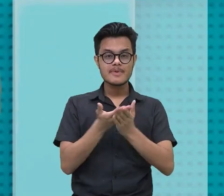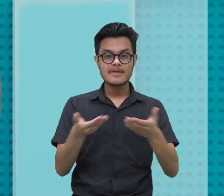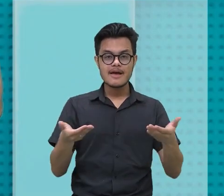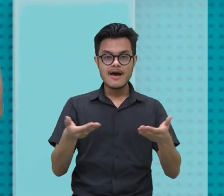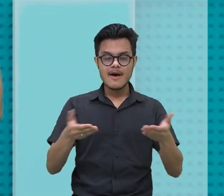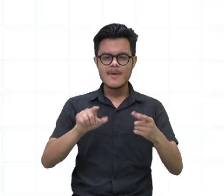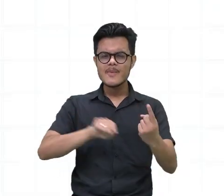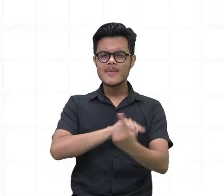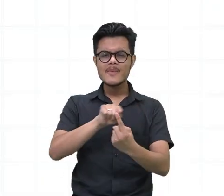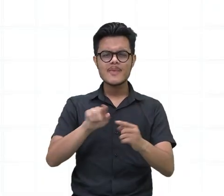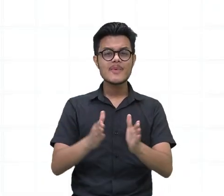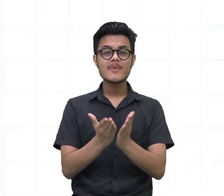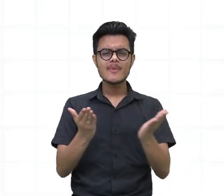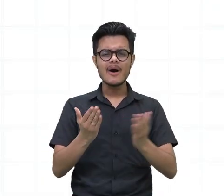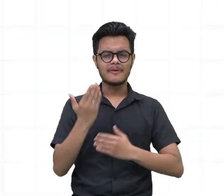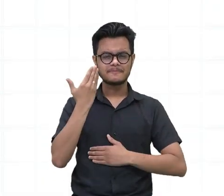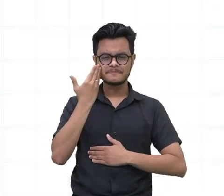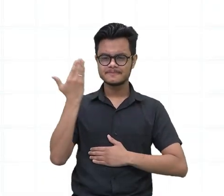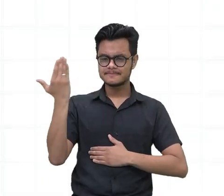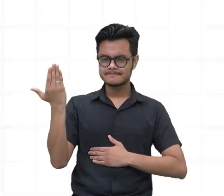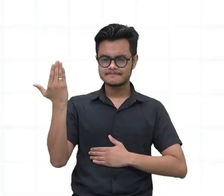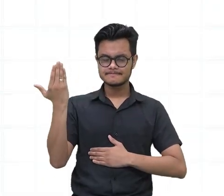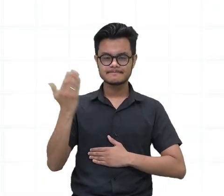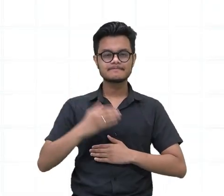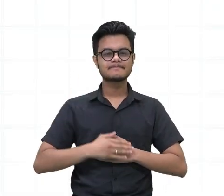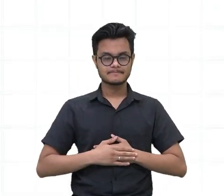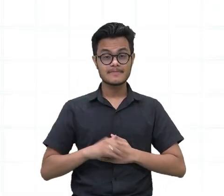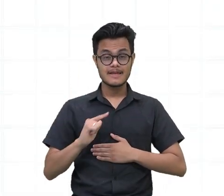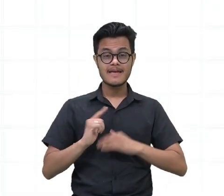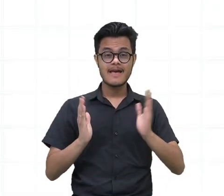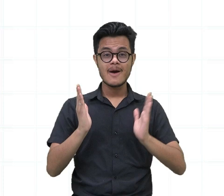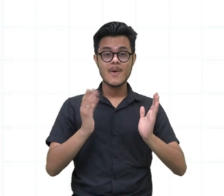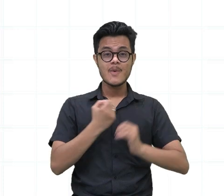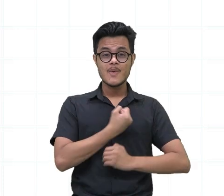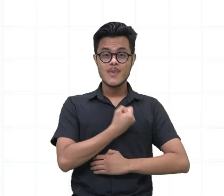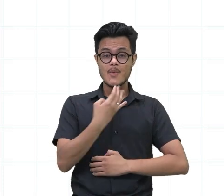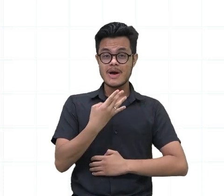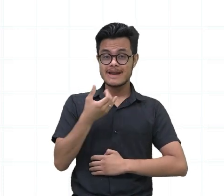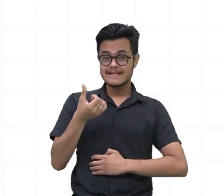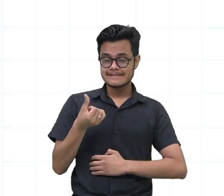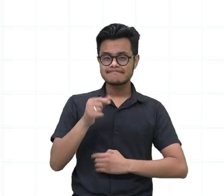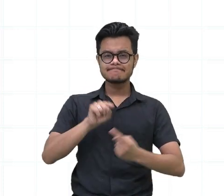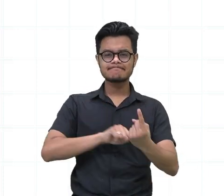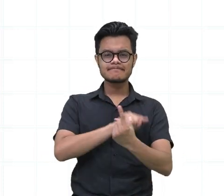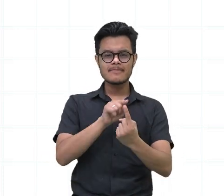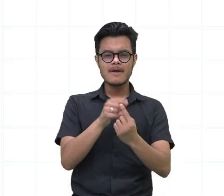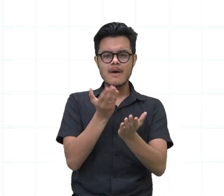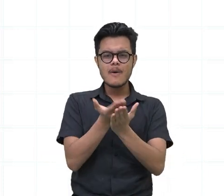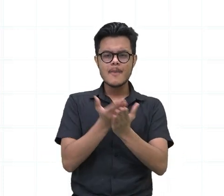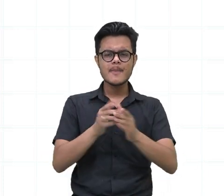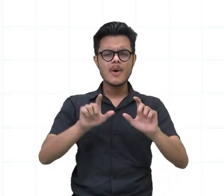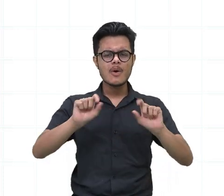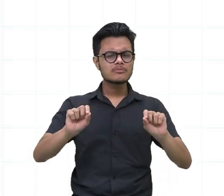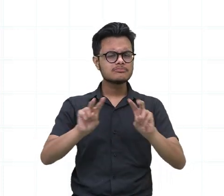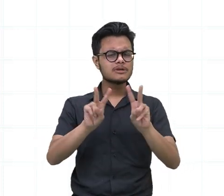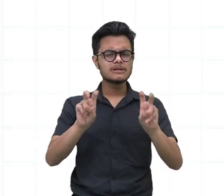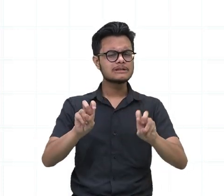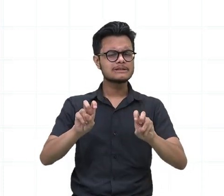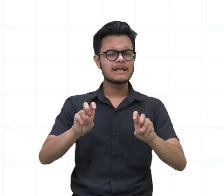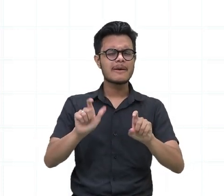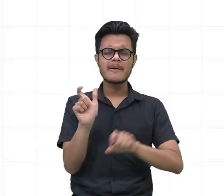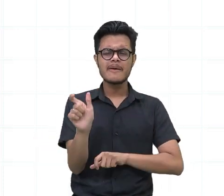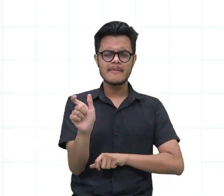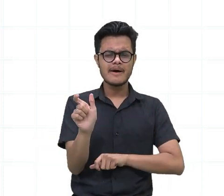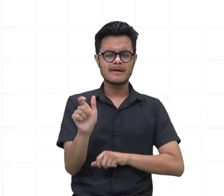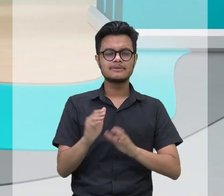nosso objeto de conhecimento. Temos aí a aula 46, objeto de conhecimento morfossintaxe, e o detalhamento